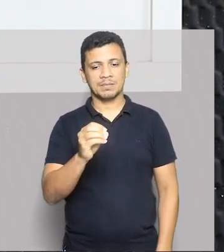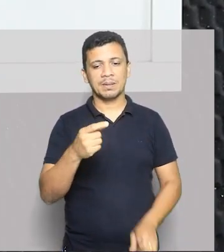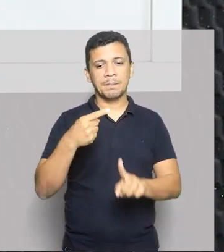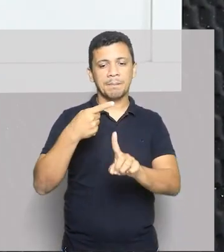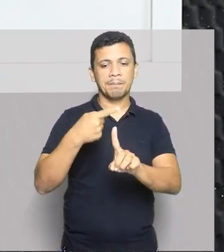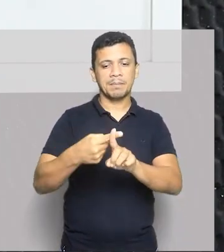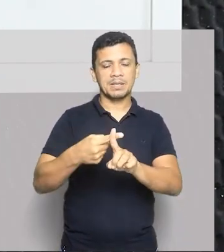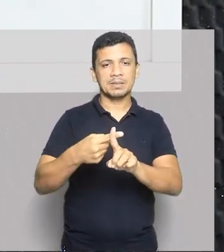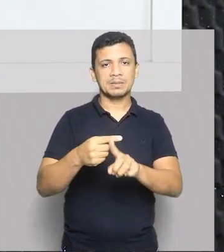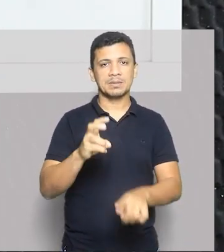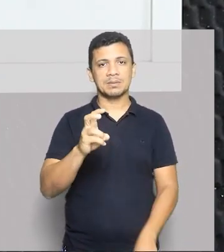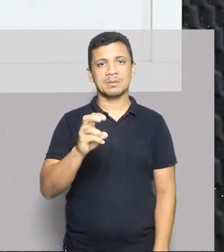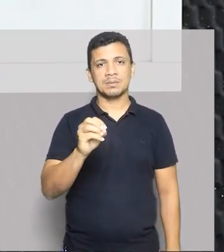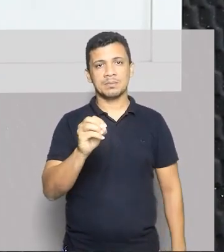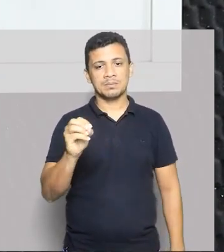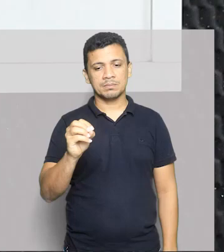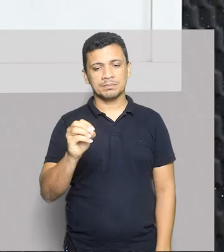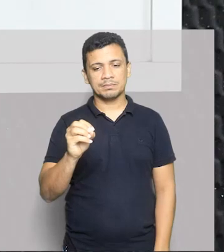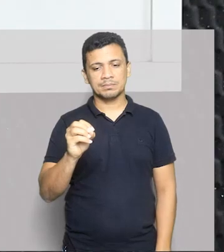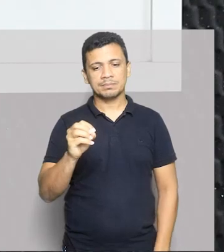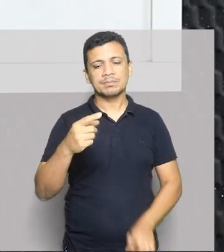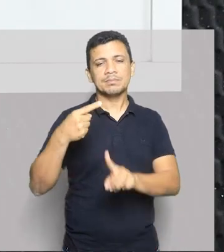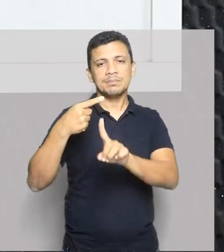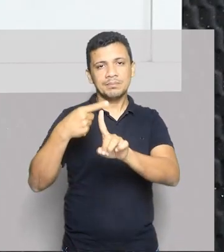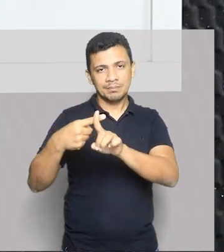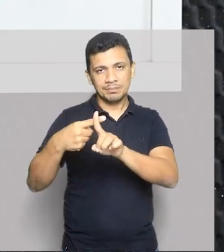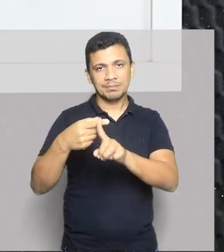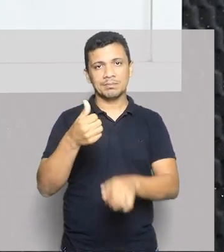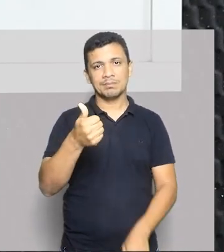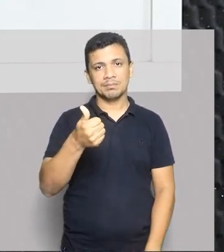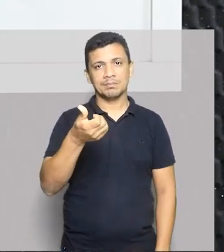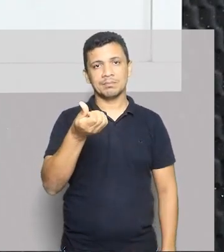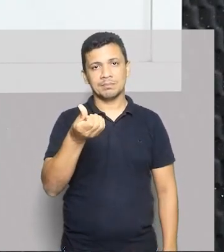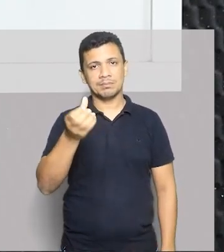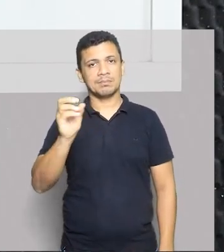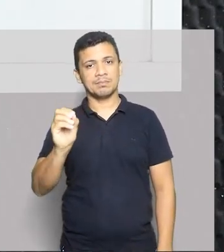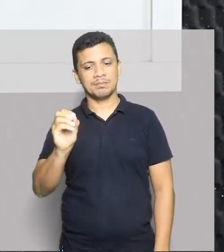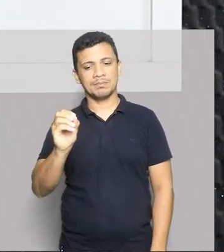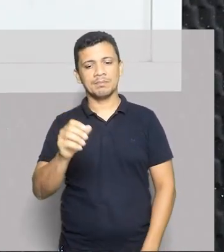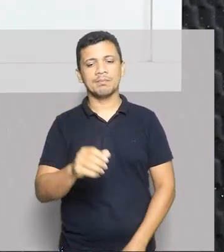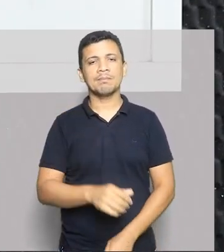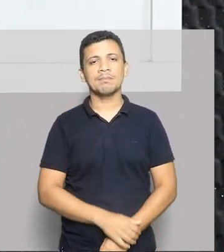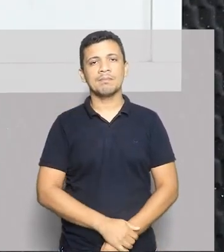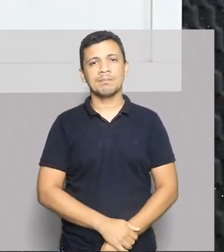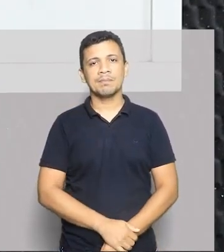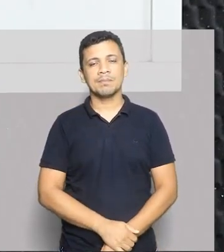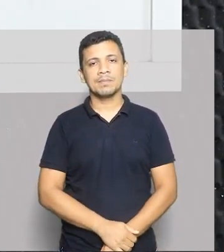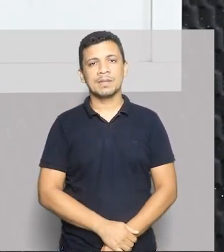mais o 500, é isso? Mais o 160,